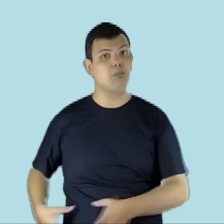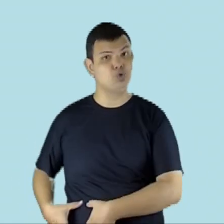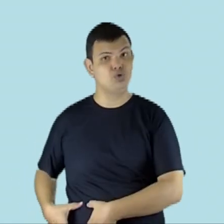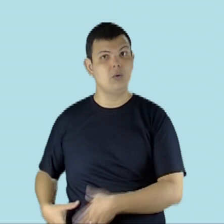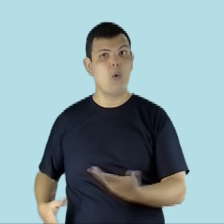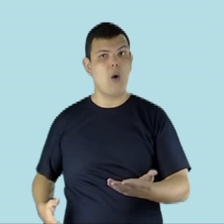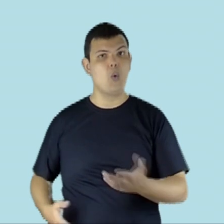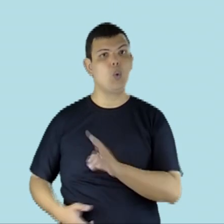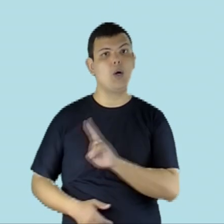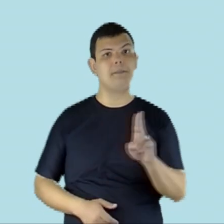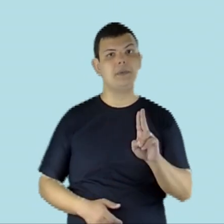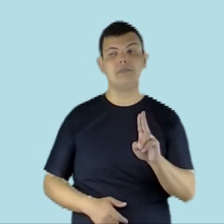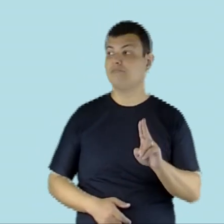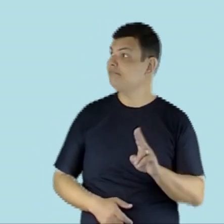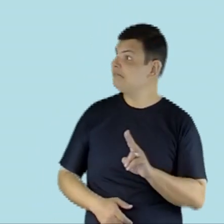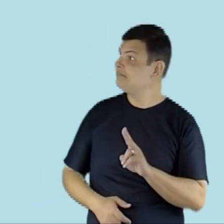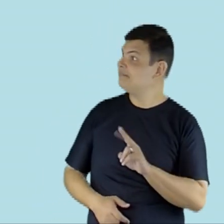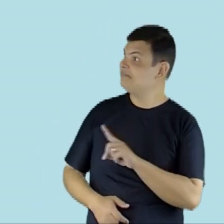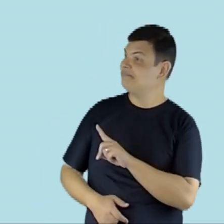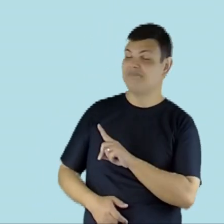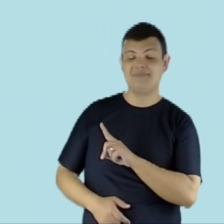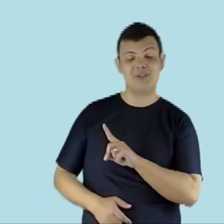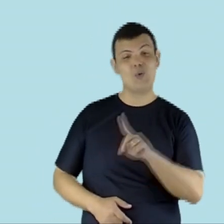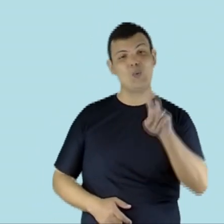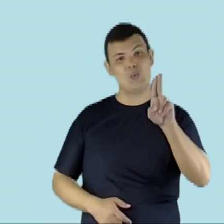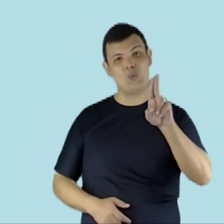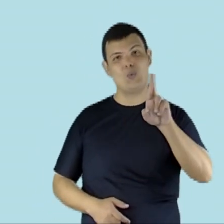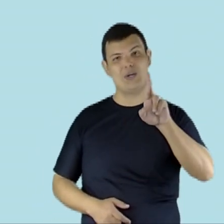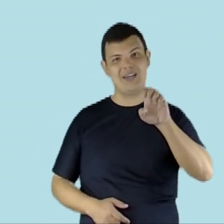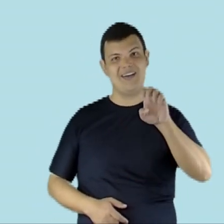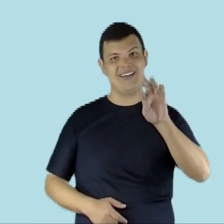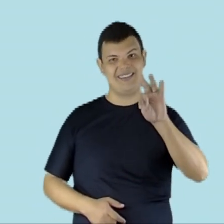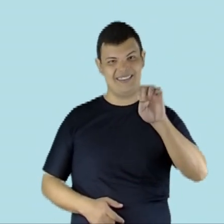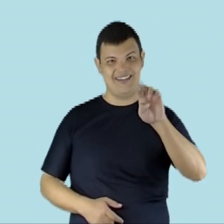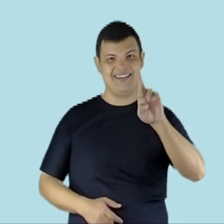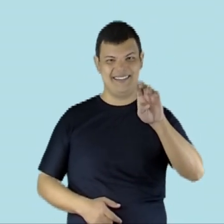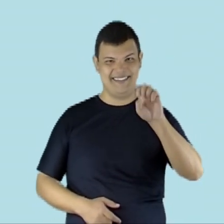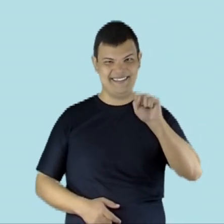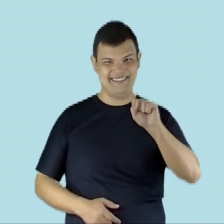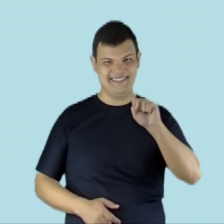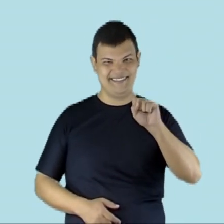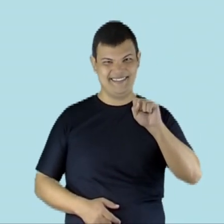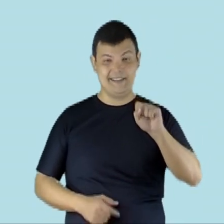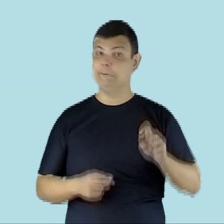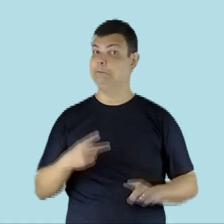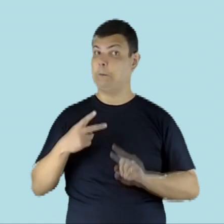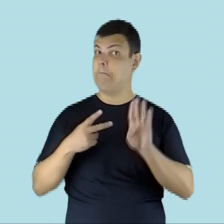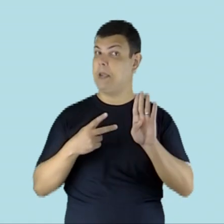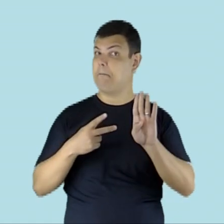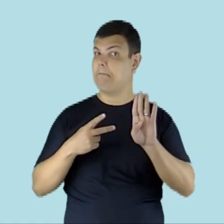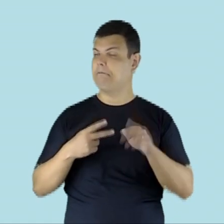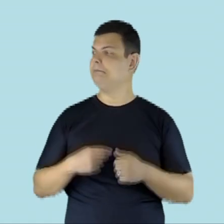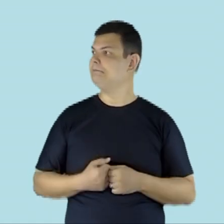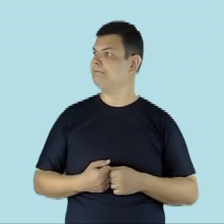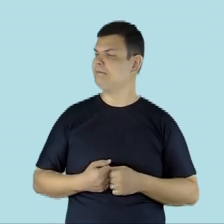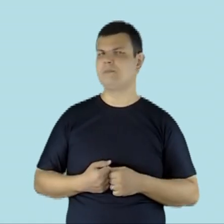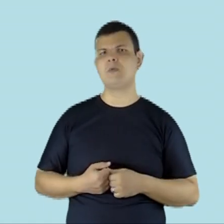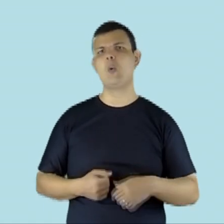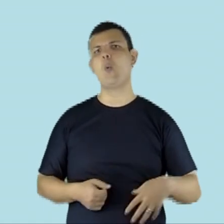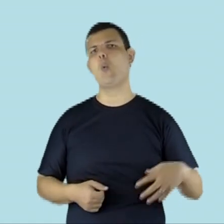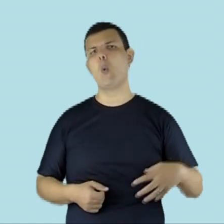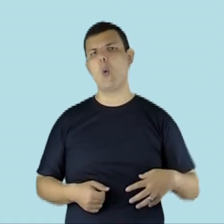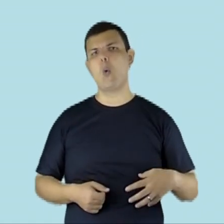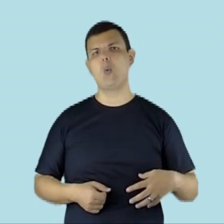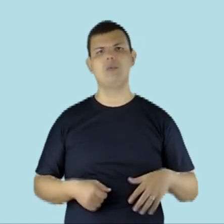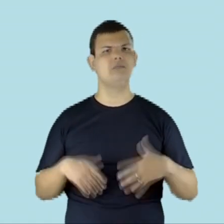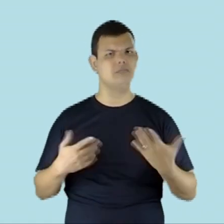prestou atenção na aula? Muito bem, são os ureteres. Segunda, a letra B.